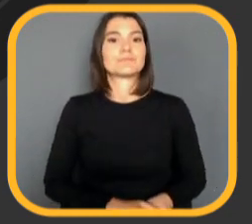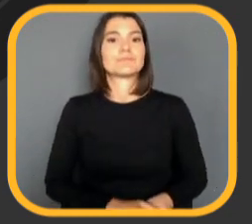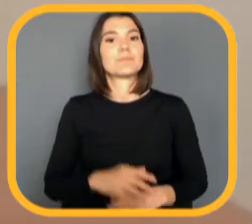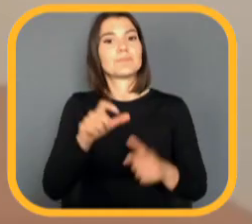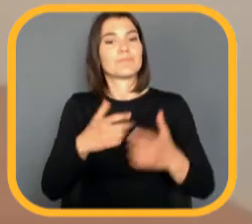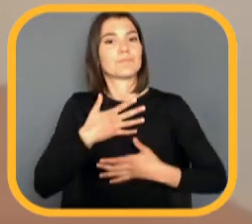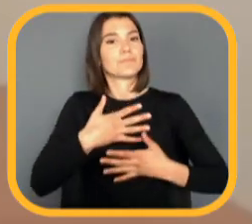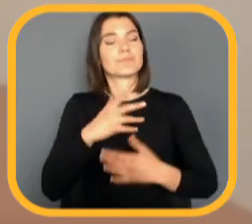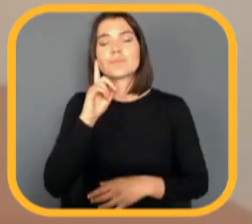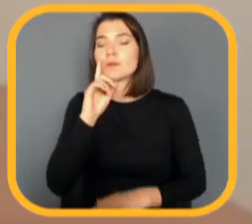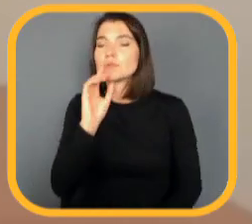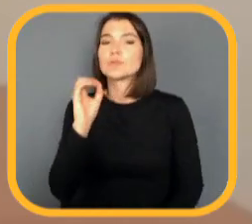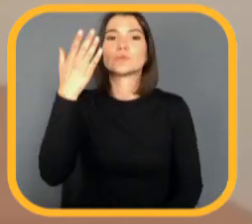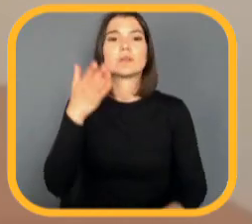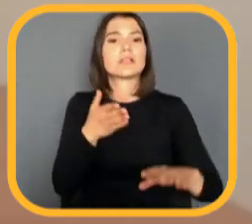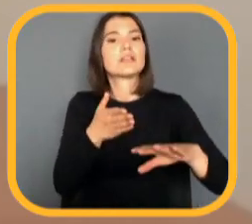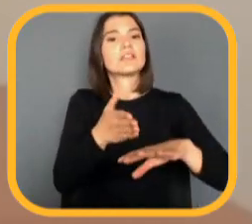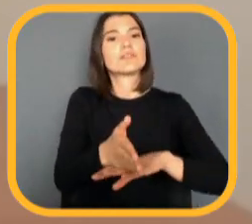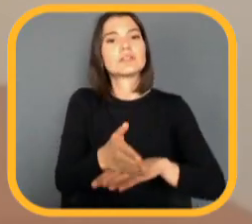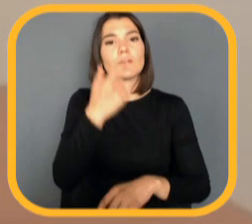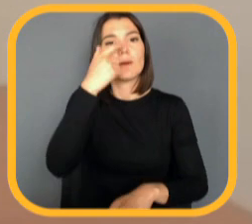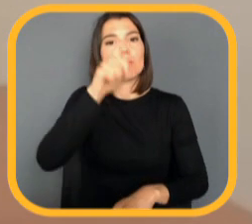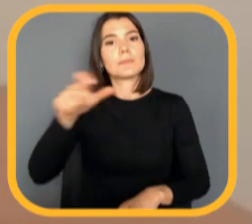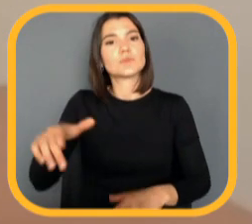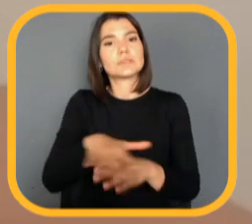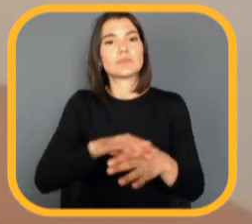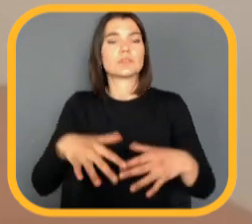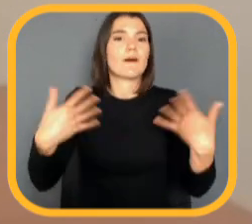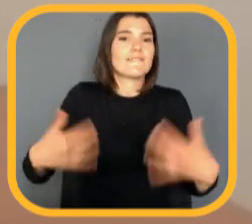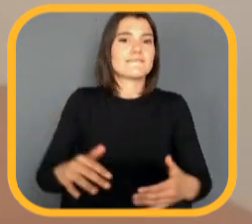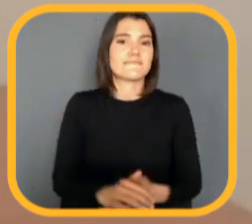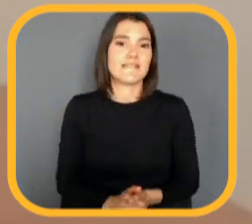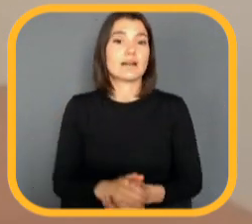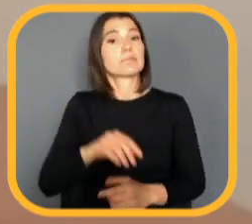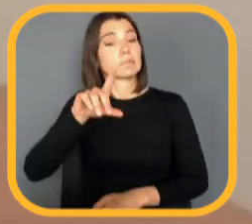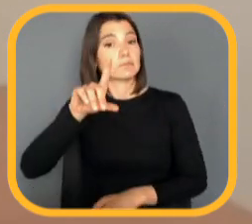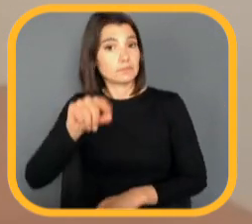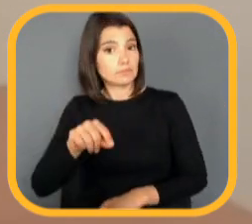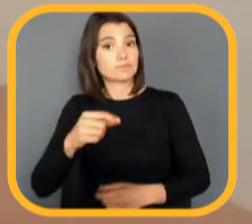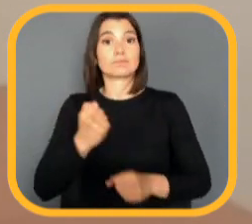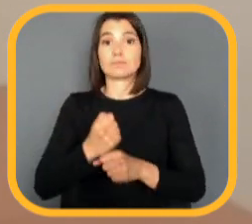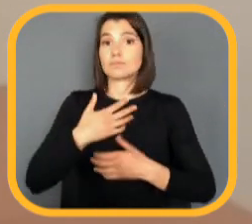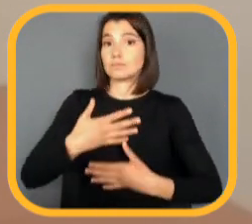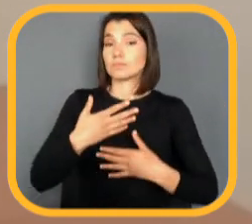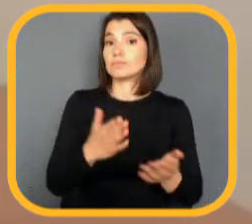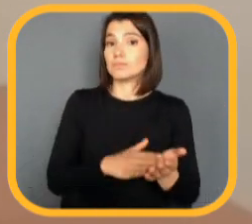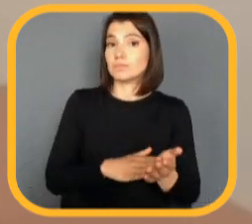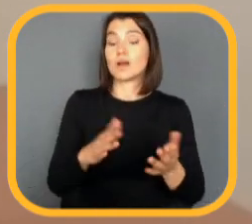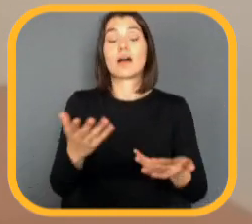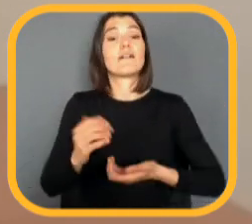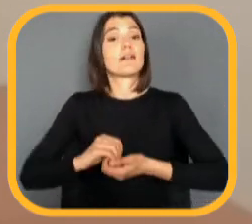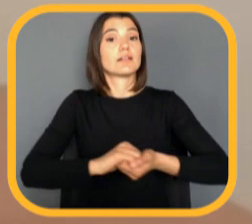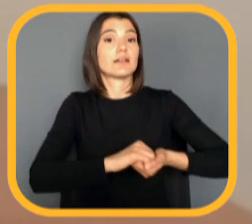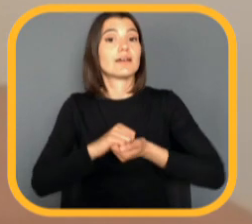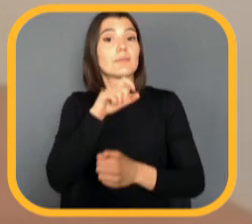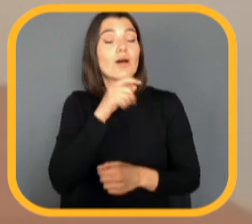Voluntariado. Os voluntários são a peça fundamental na intervenção junto às pessoas em situações vulneráveis. Para além disso, o voluntariado